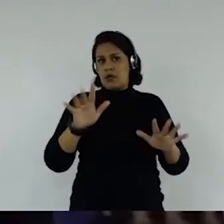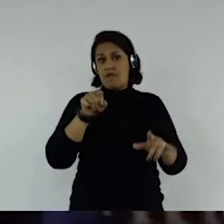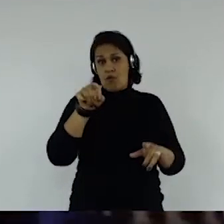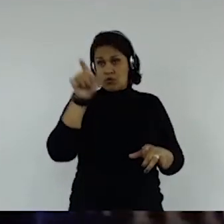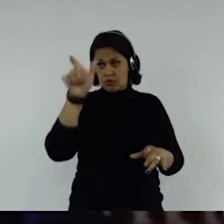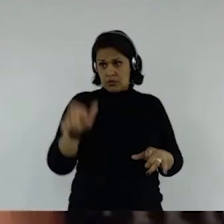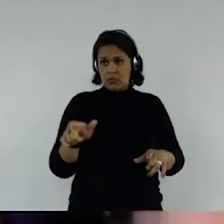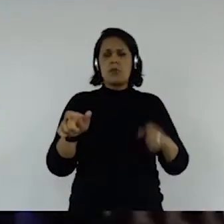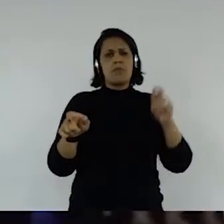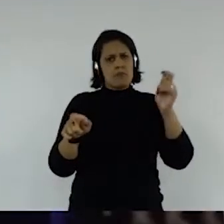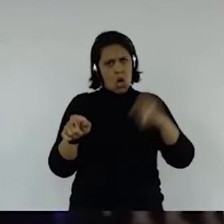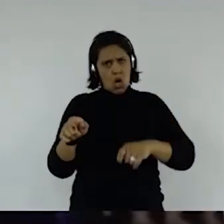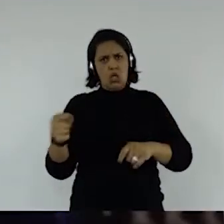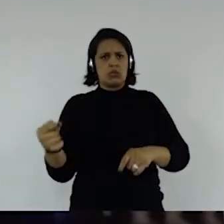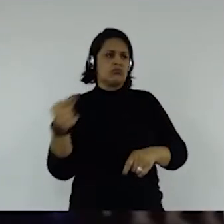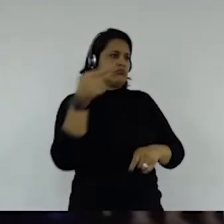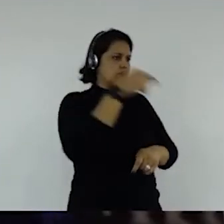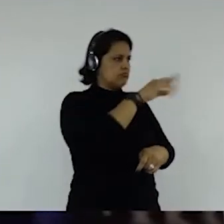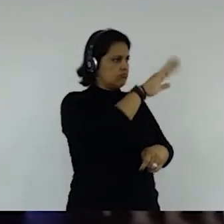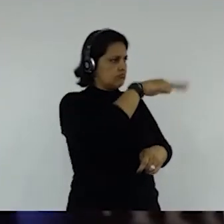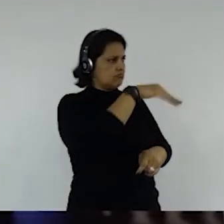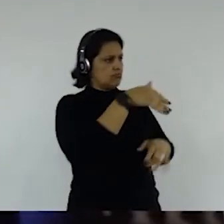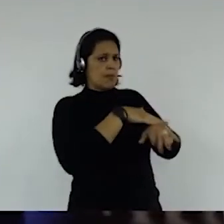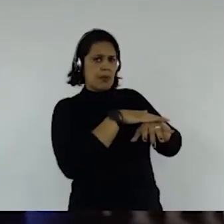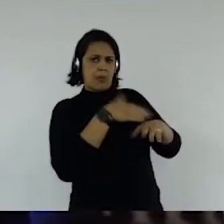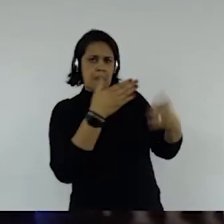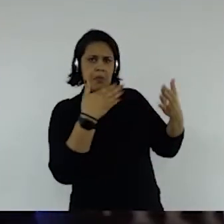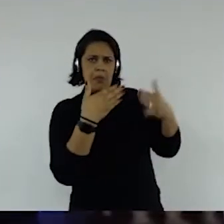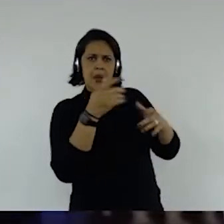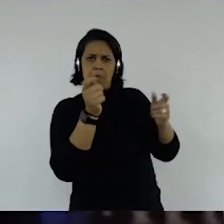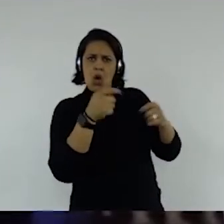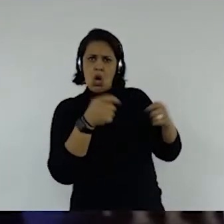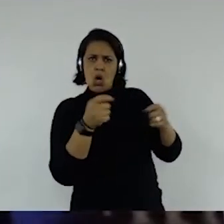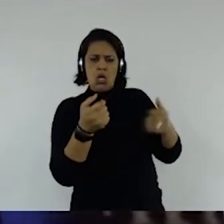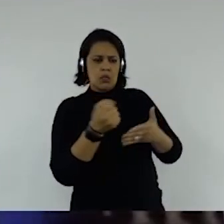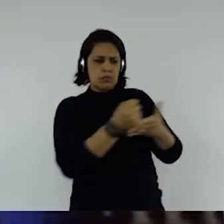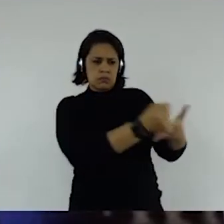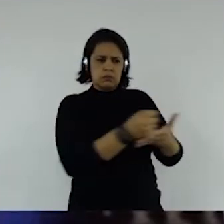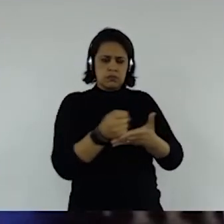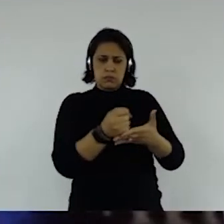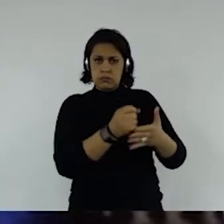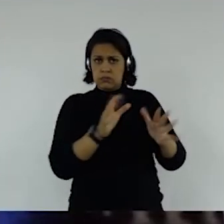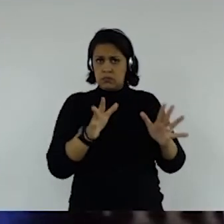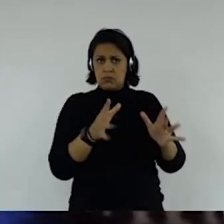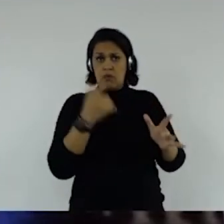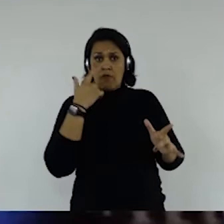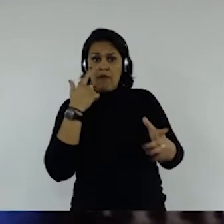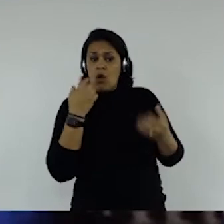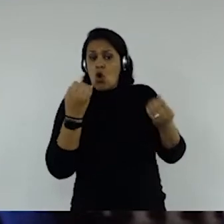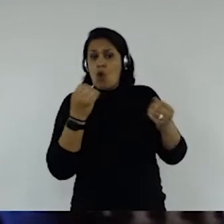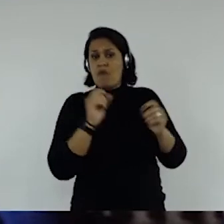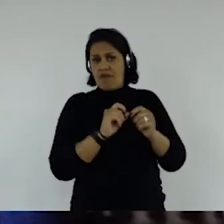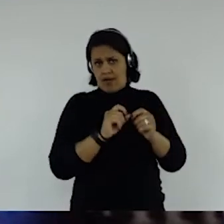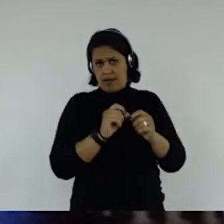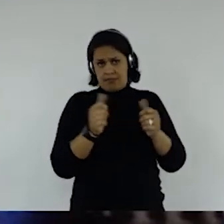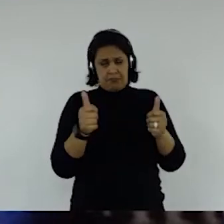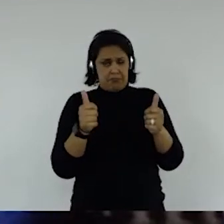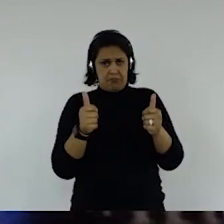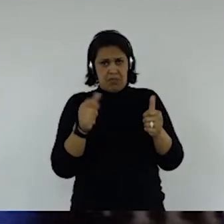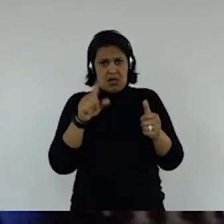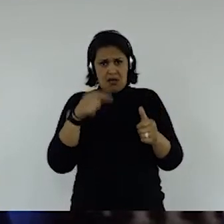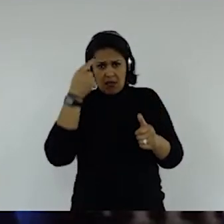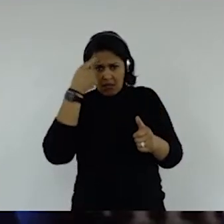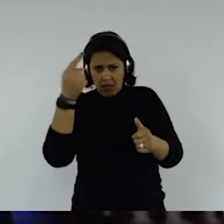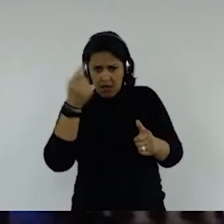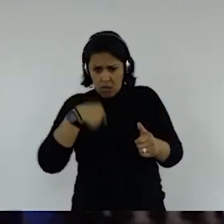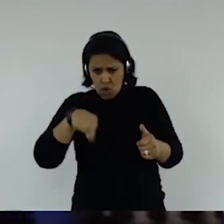procurar a outra para cooperar com a outra numa situação como essa e tentar chegar a um consenso. Essa ideia não é uma ideia